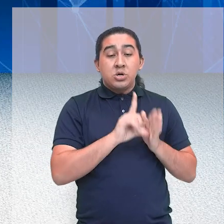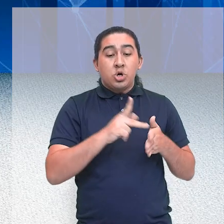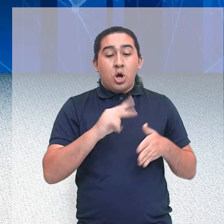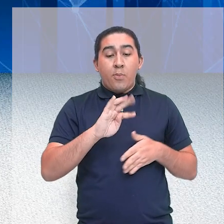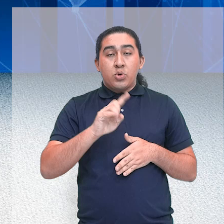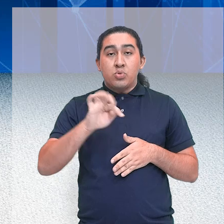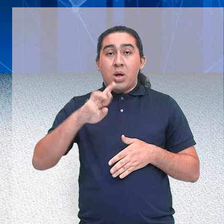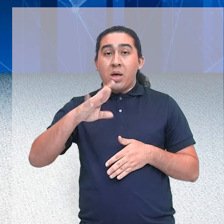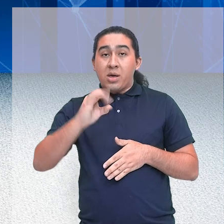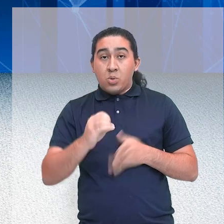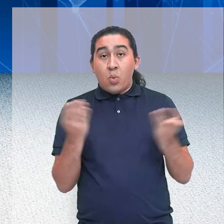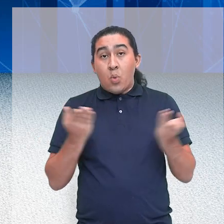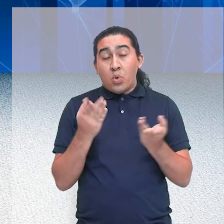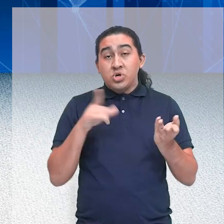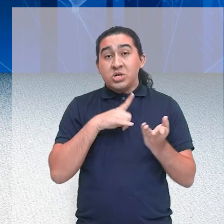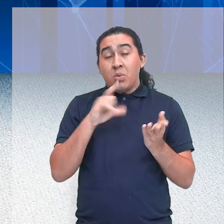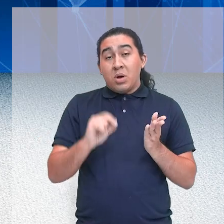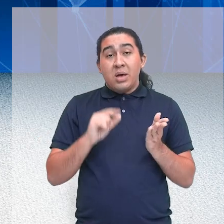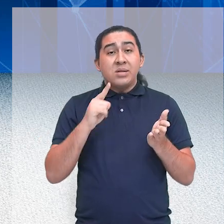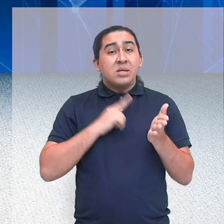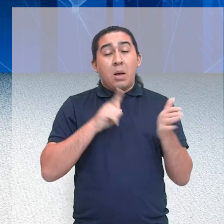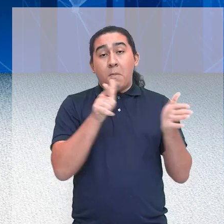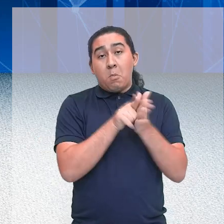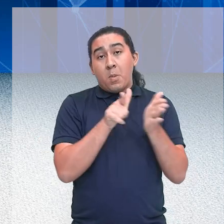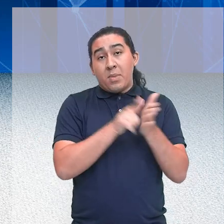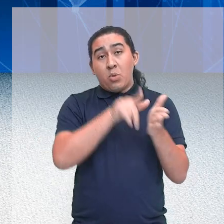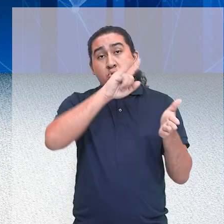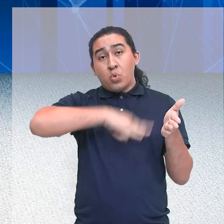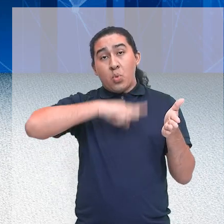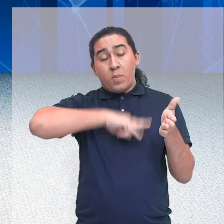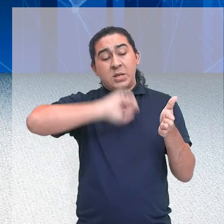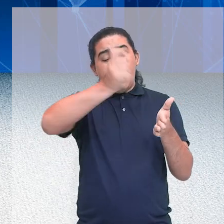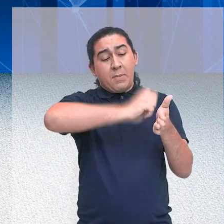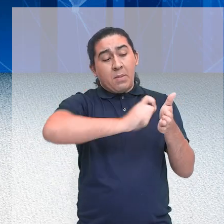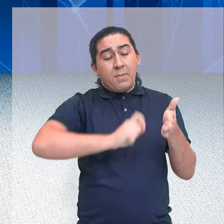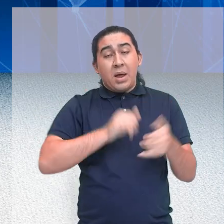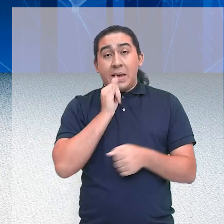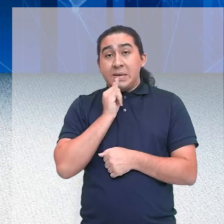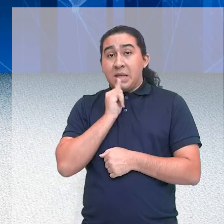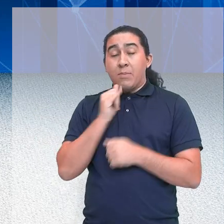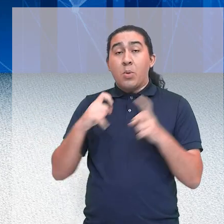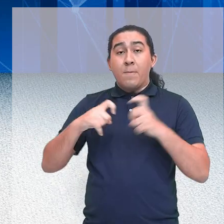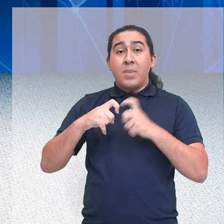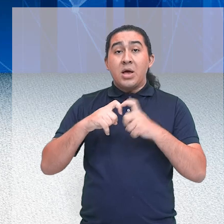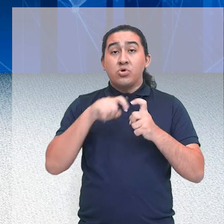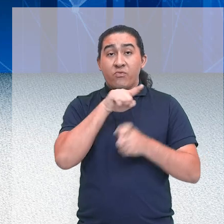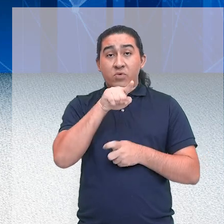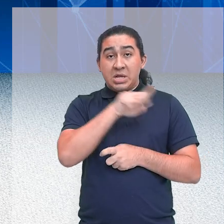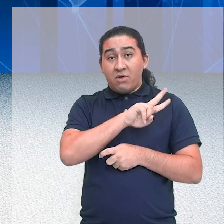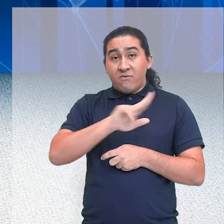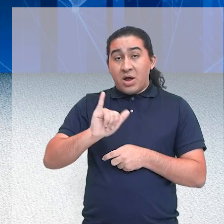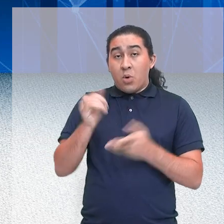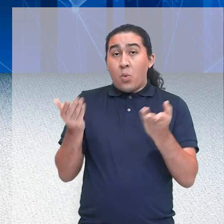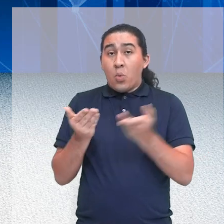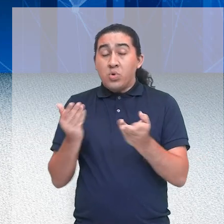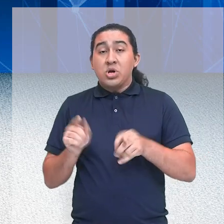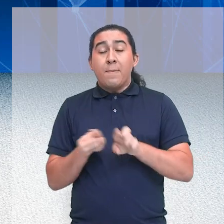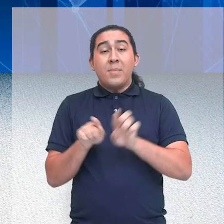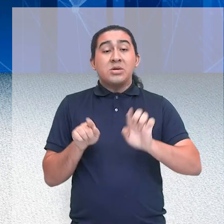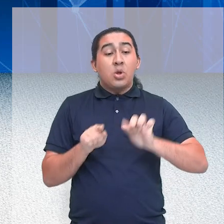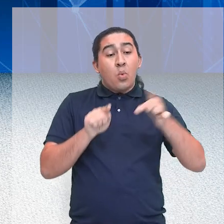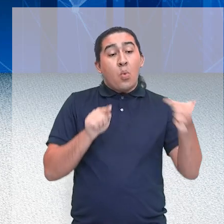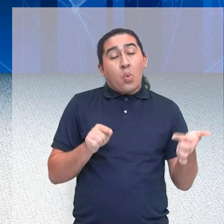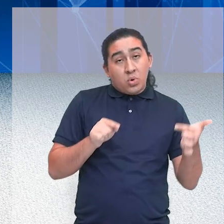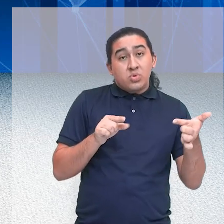tudo digitalizado. Então, por exemplo, um médico te atende hoje, né? E na próxima consulta já é outro médico que está